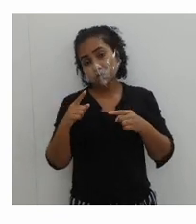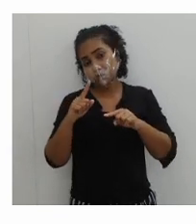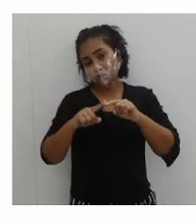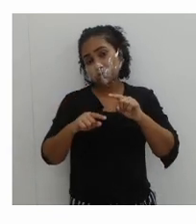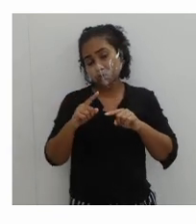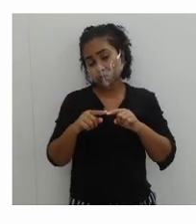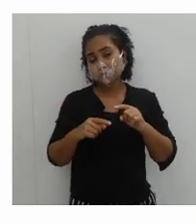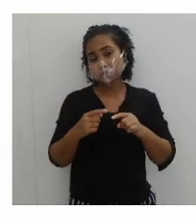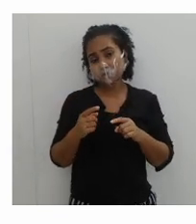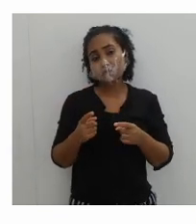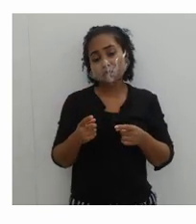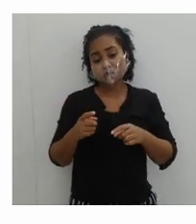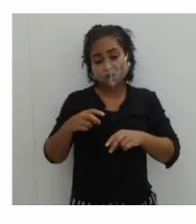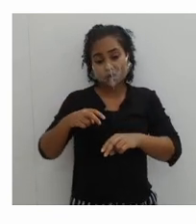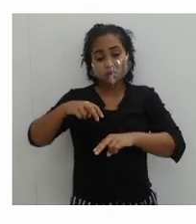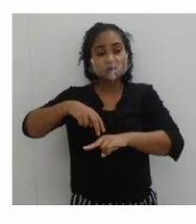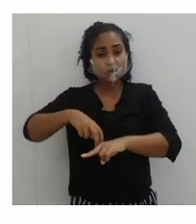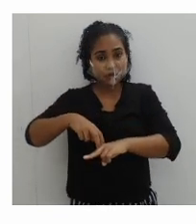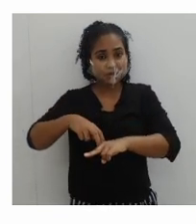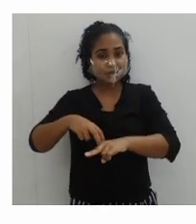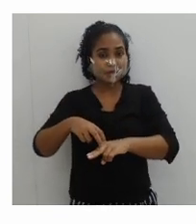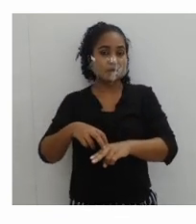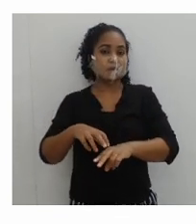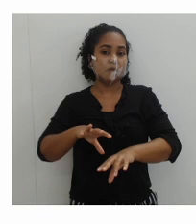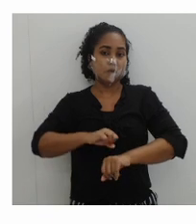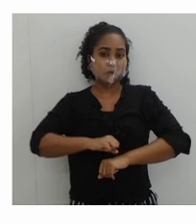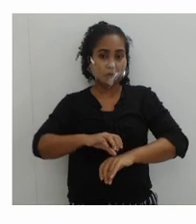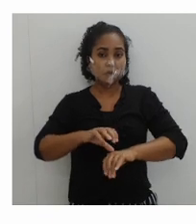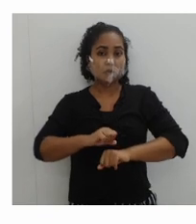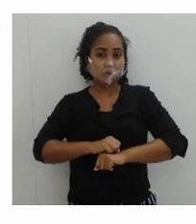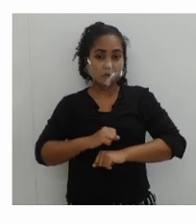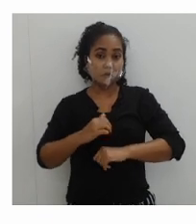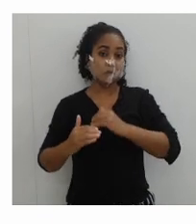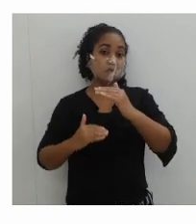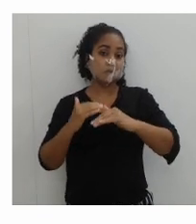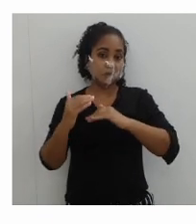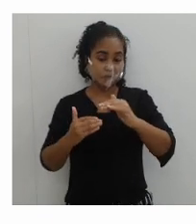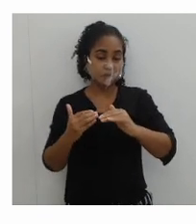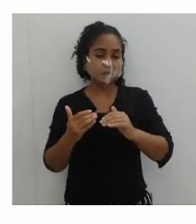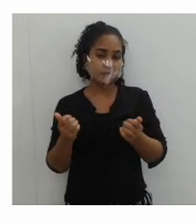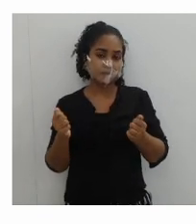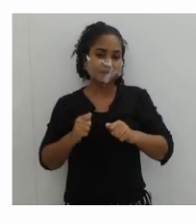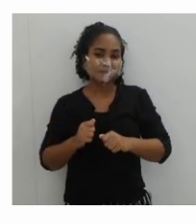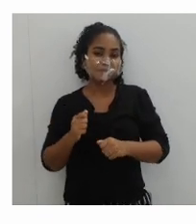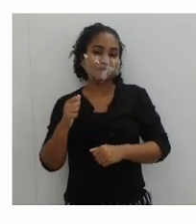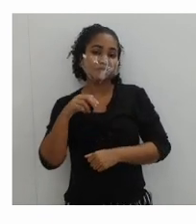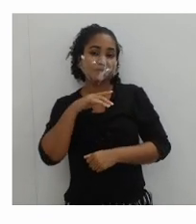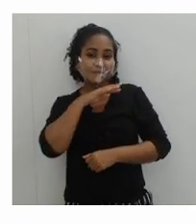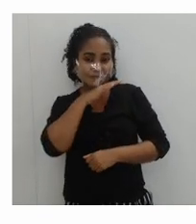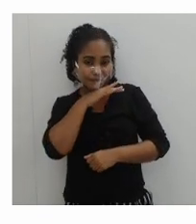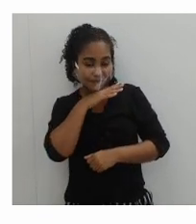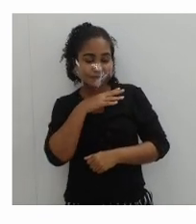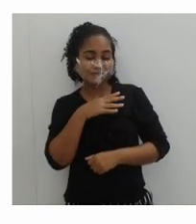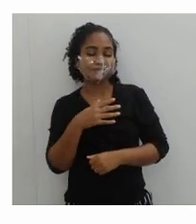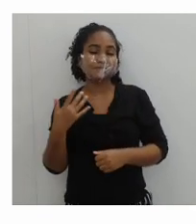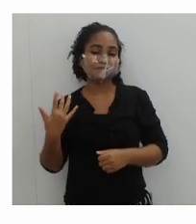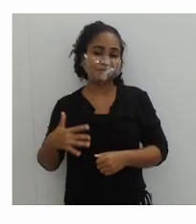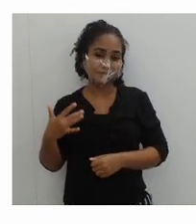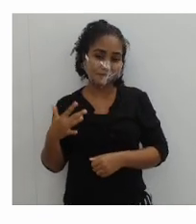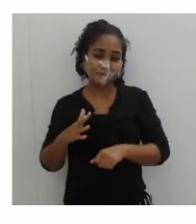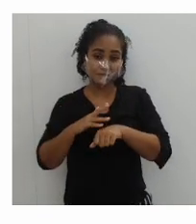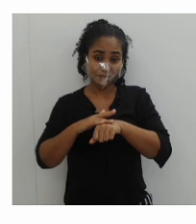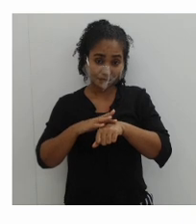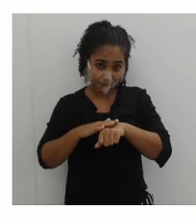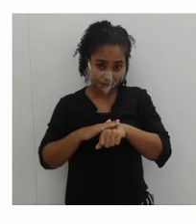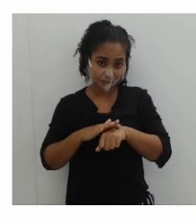vai ser o hospedeiro, do qual retira os meios para a sua sobrevivência, causando prejuízos, ou seja, causando